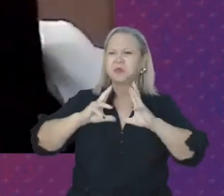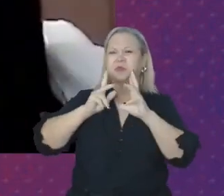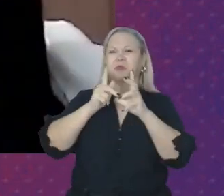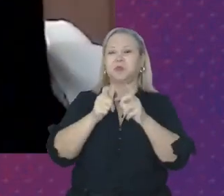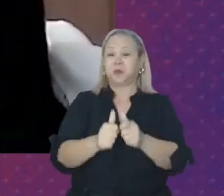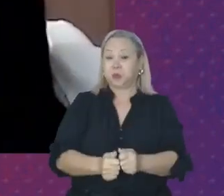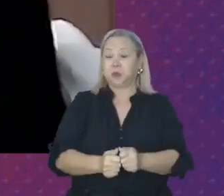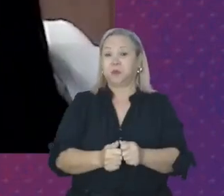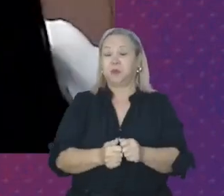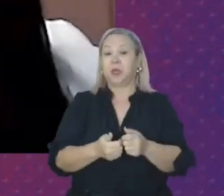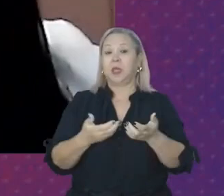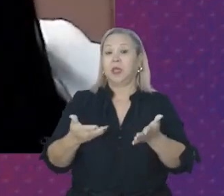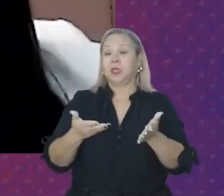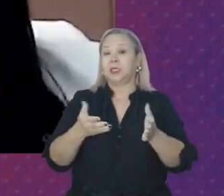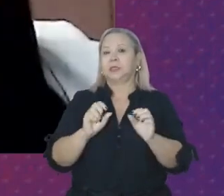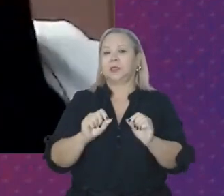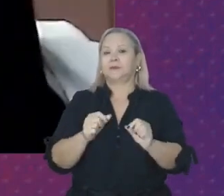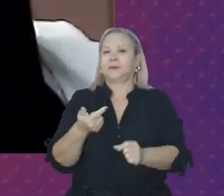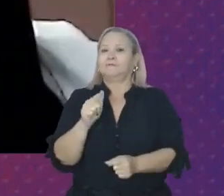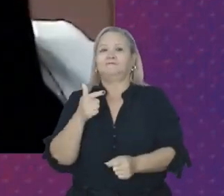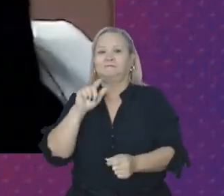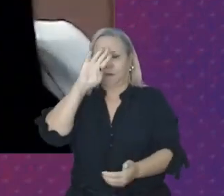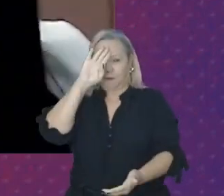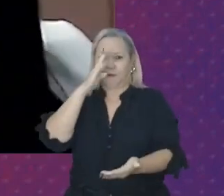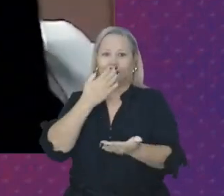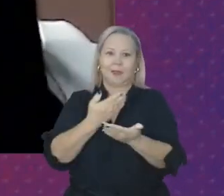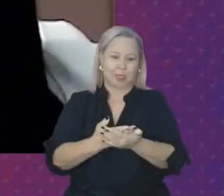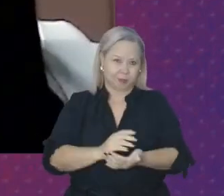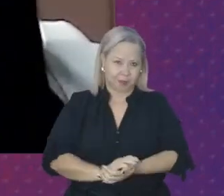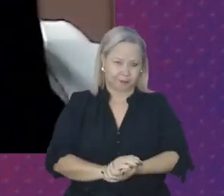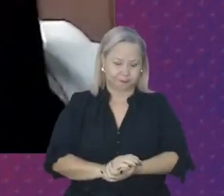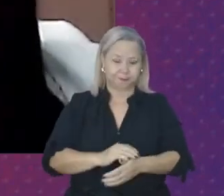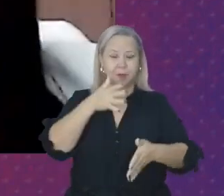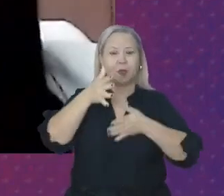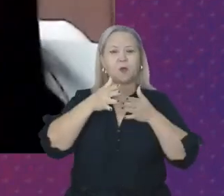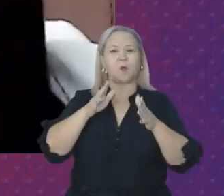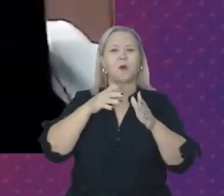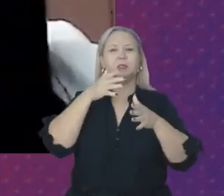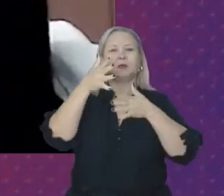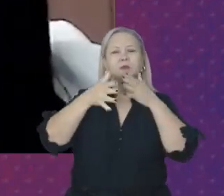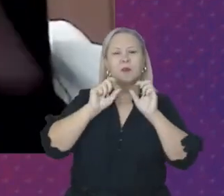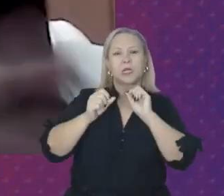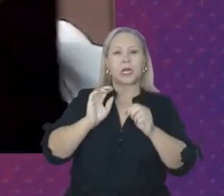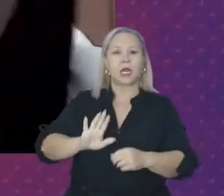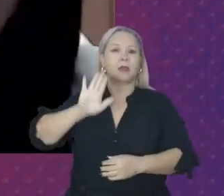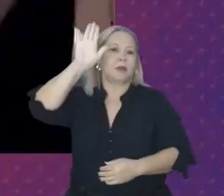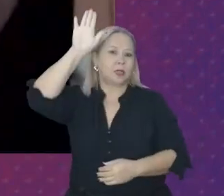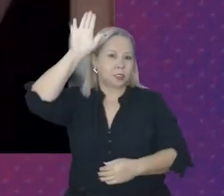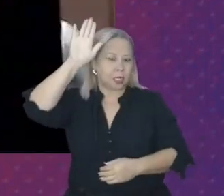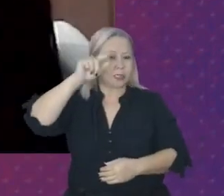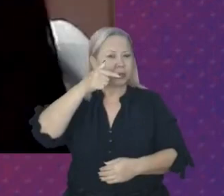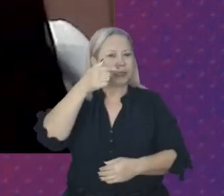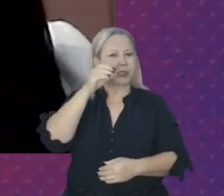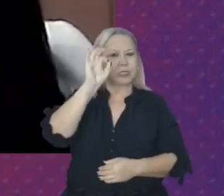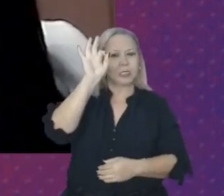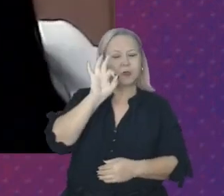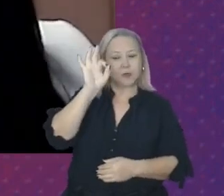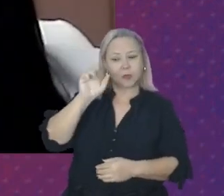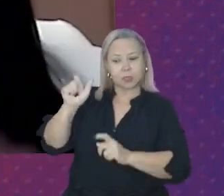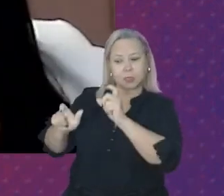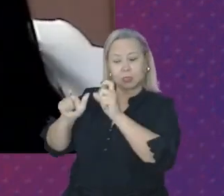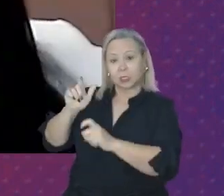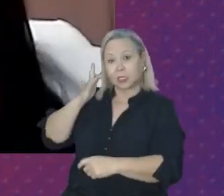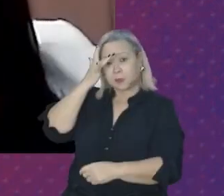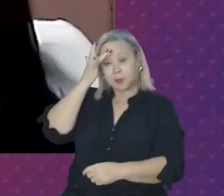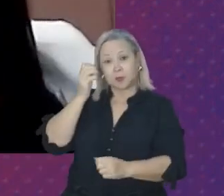isso vai tirar um pouco da tua credibilidade, porque quando a pessoa fala que ela é candidata, 70% das